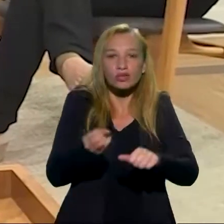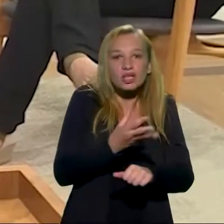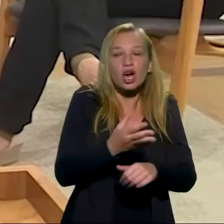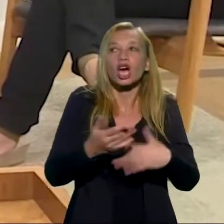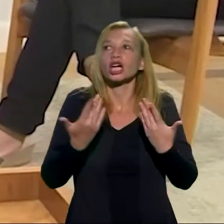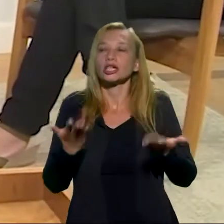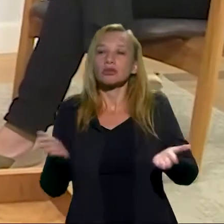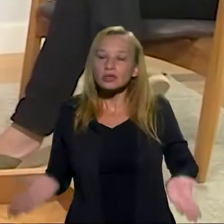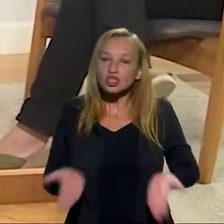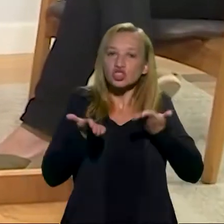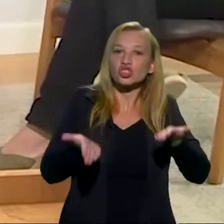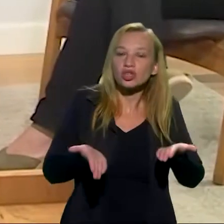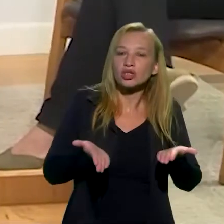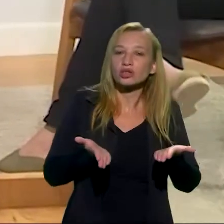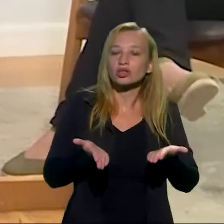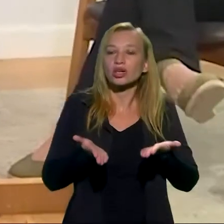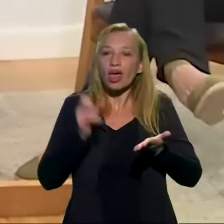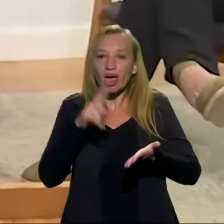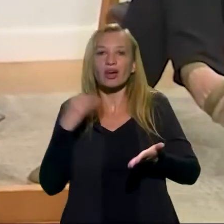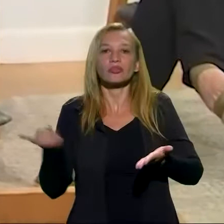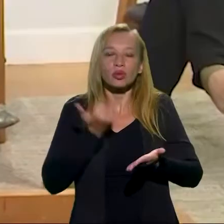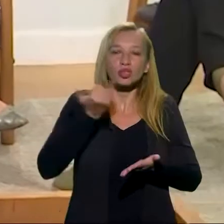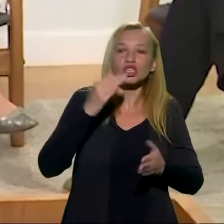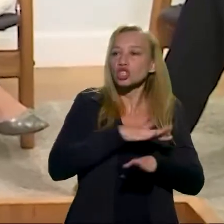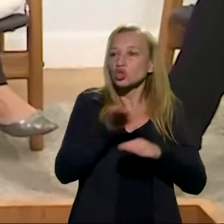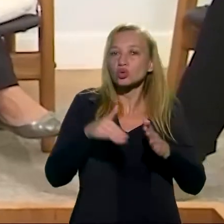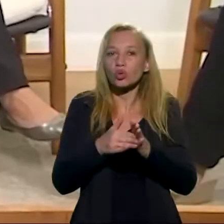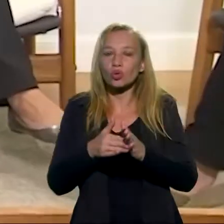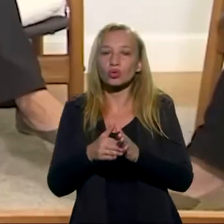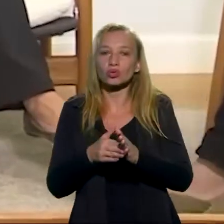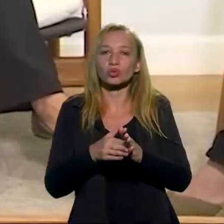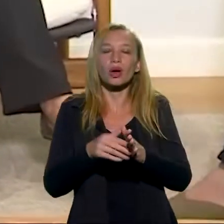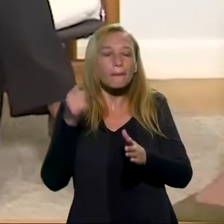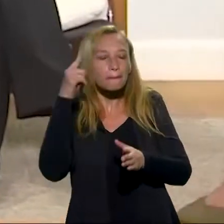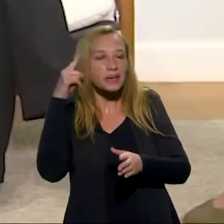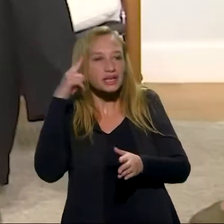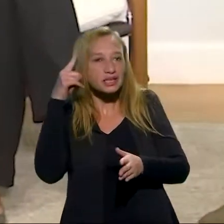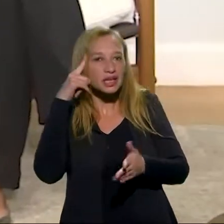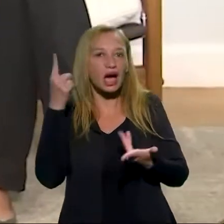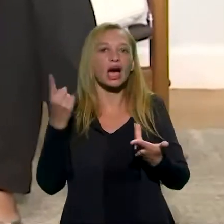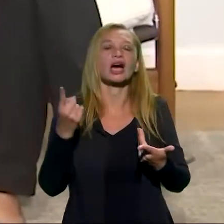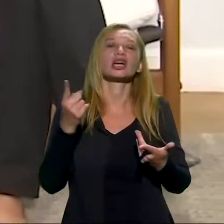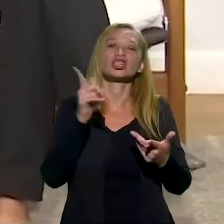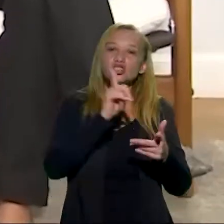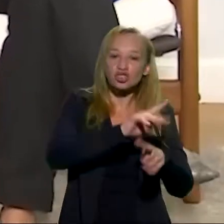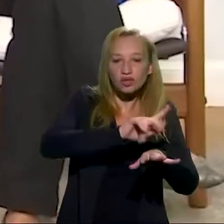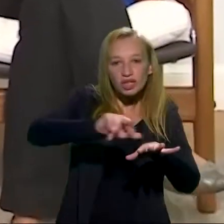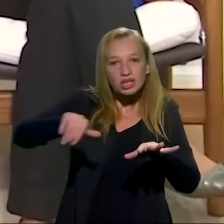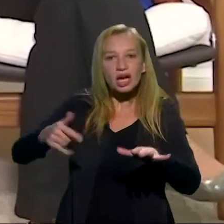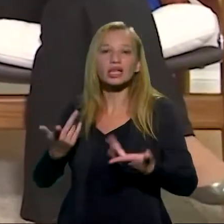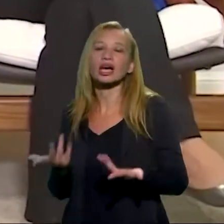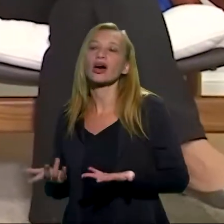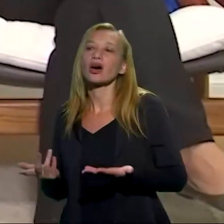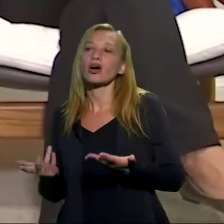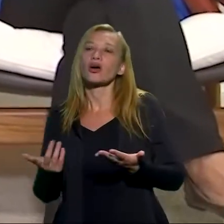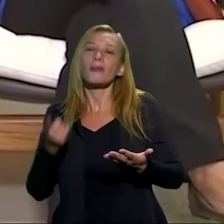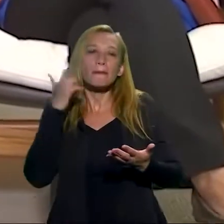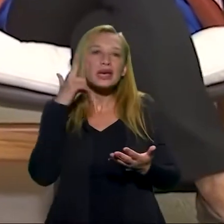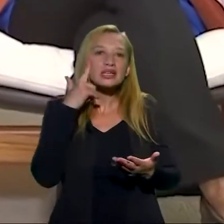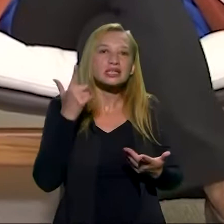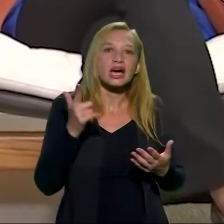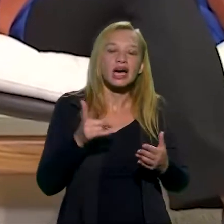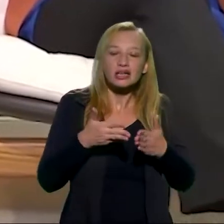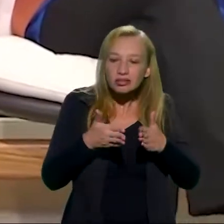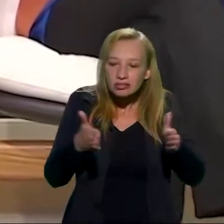Então, esse estímulo da cultura da inovação era importante, que todos os funcionários, todo mundo comece a pensar de forma diferenciada. Né?